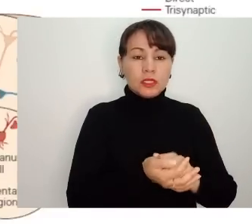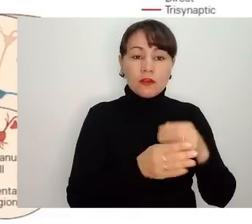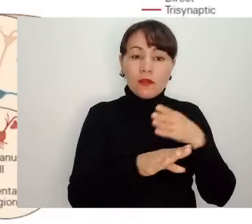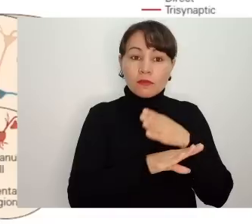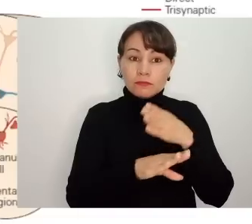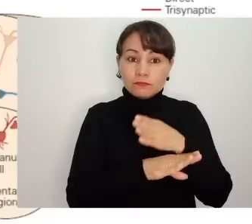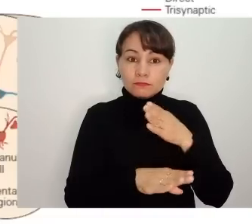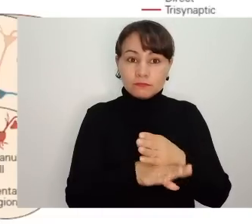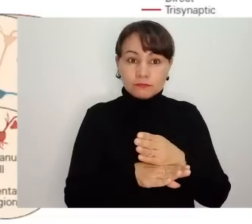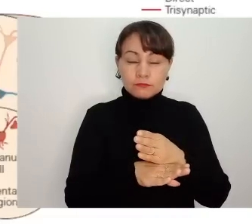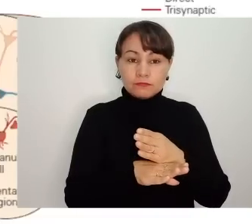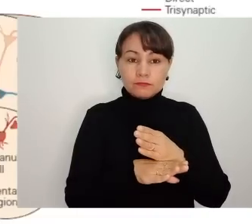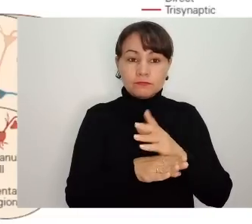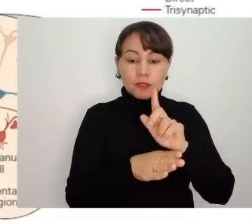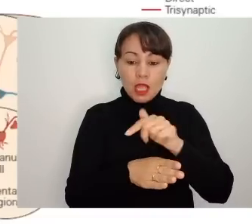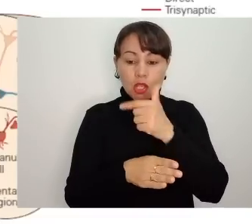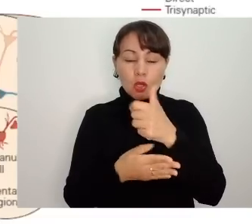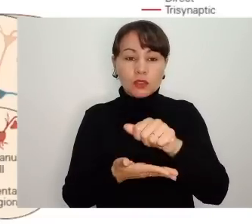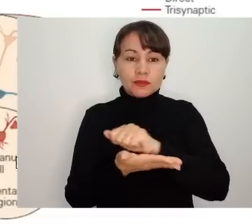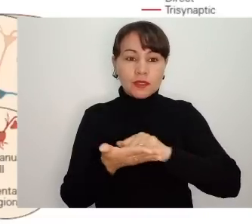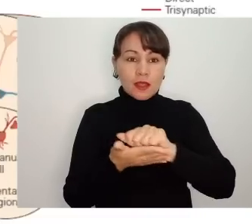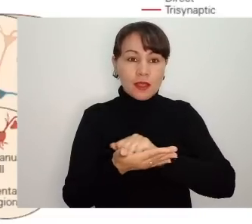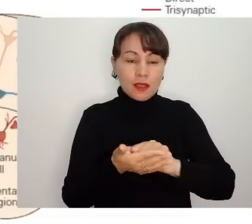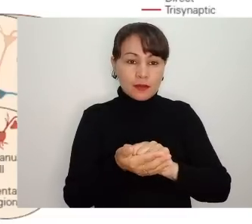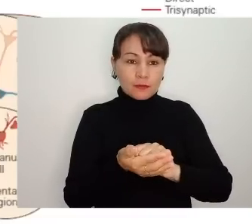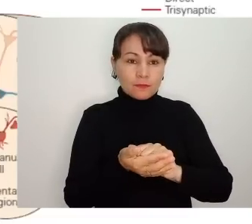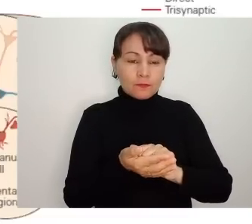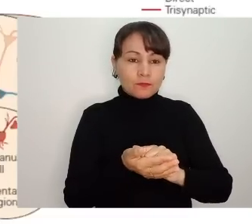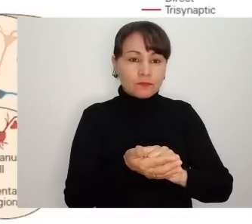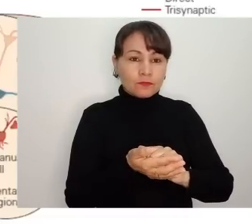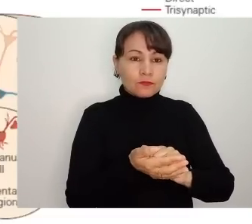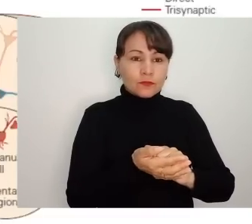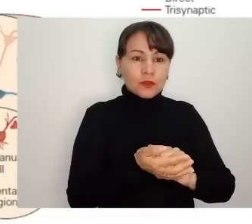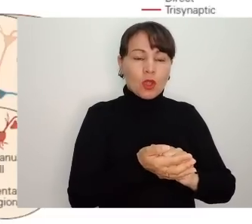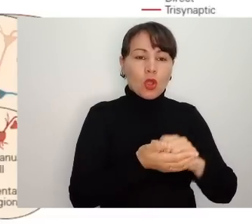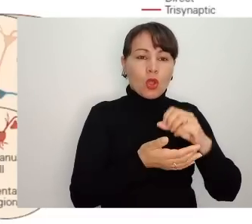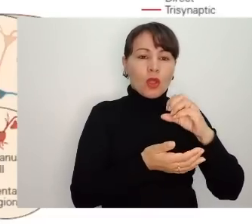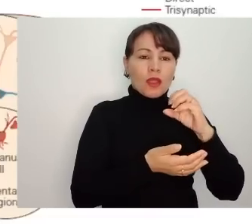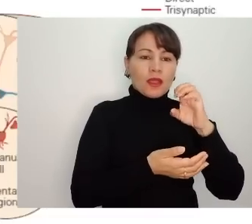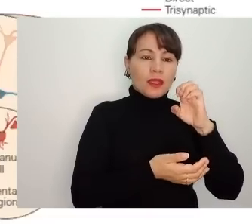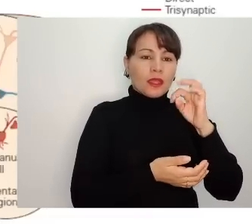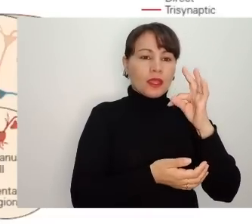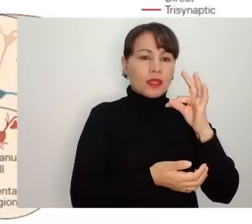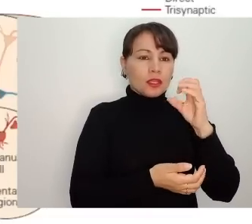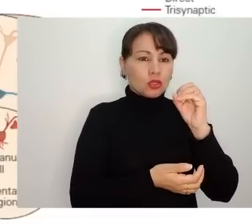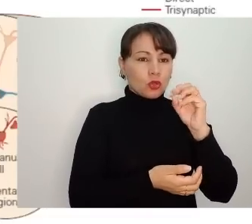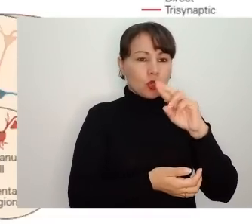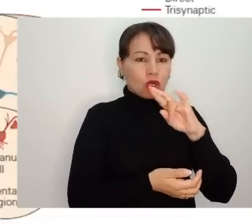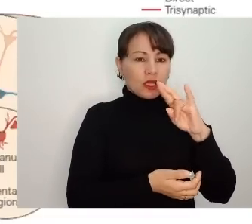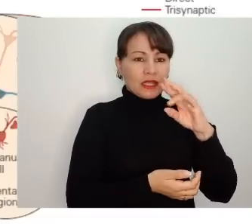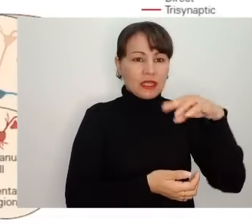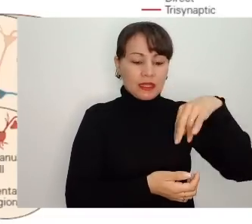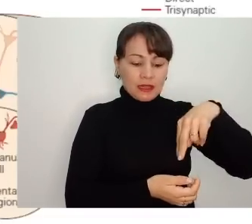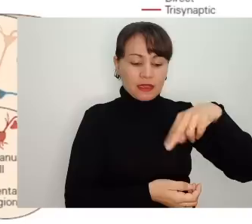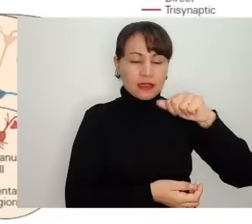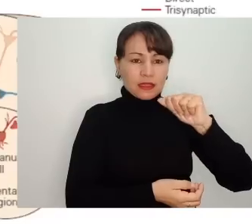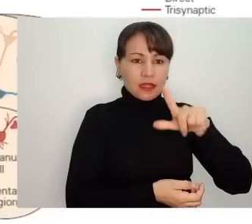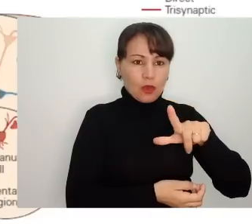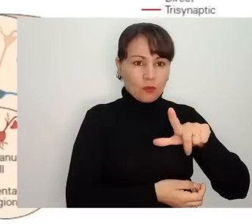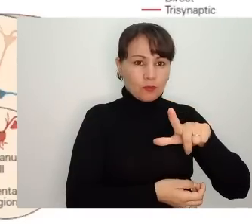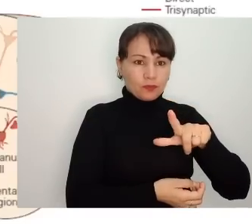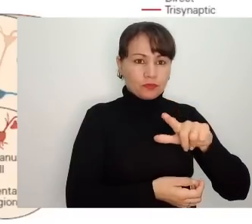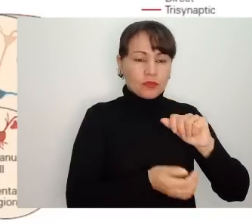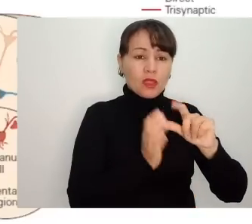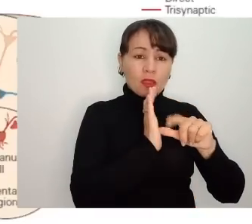vai dar entrada, então, no córtex do hipocampo, chamado córtex etorrinal, que aqui a gente consegue ver ele. E